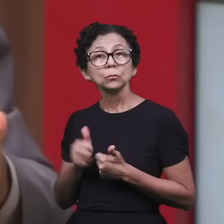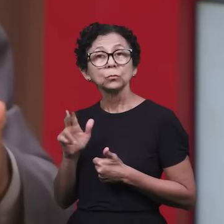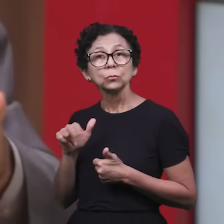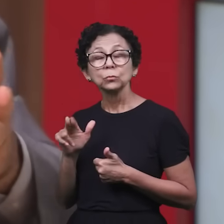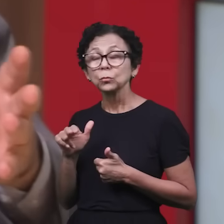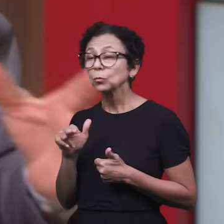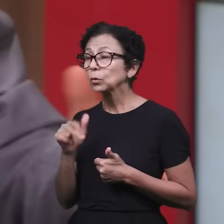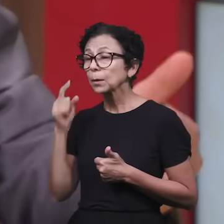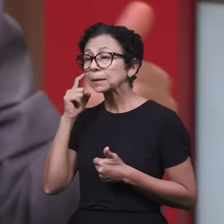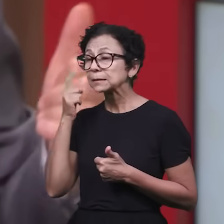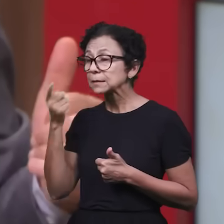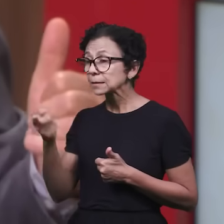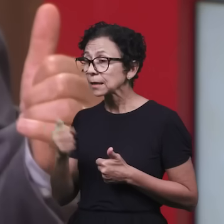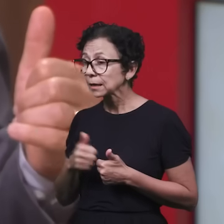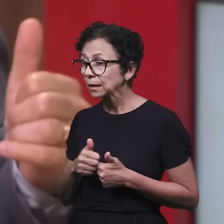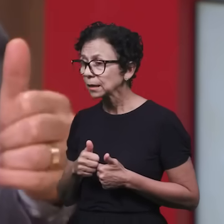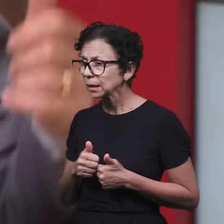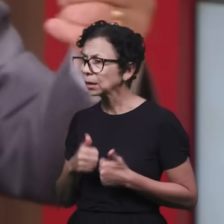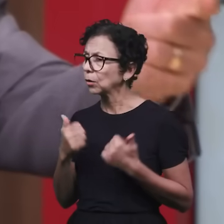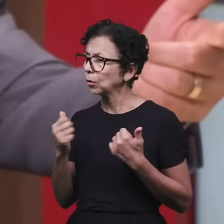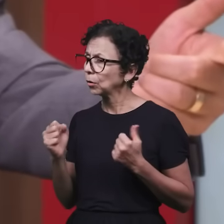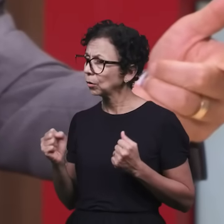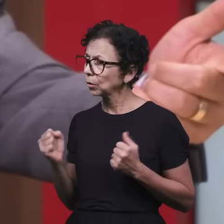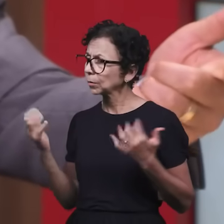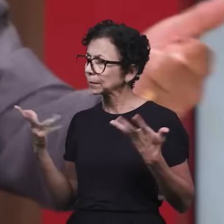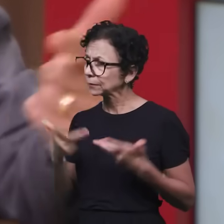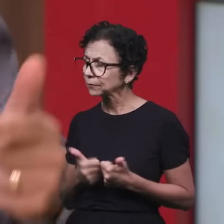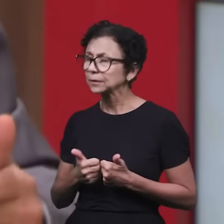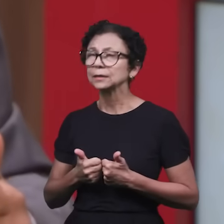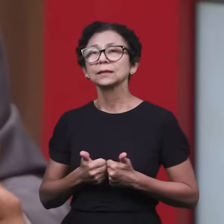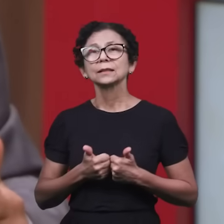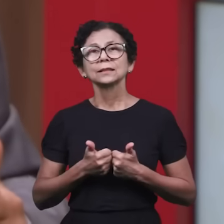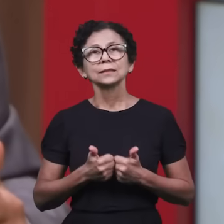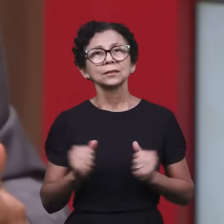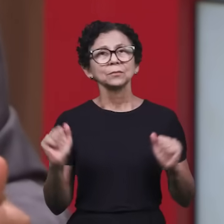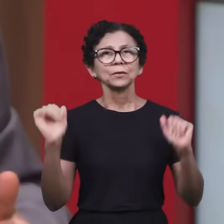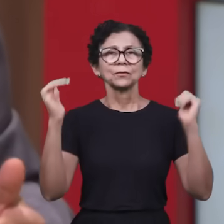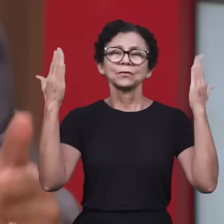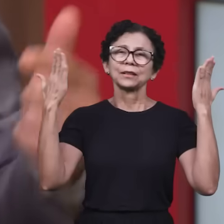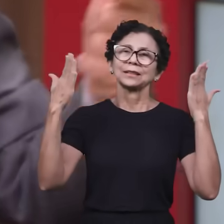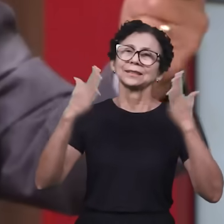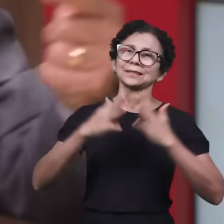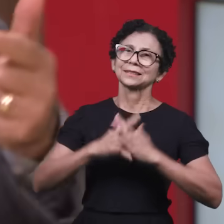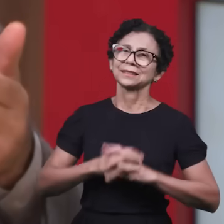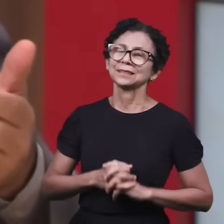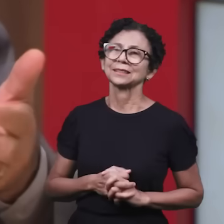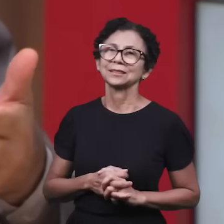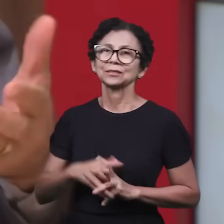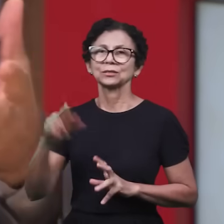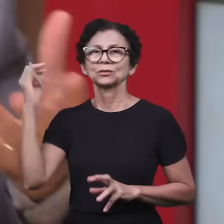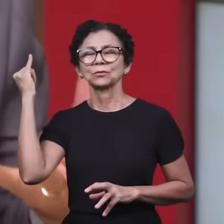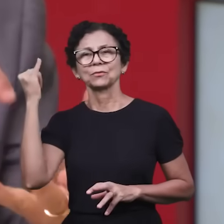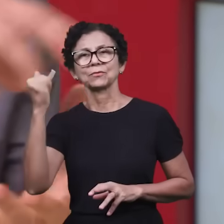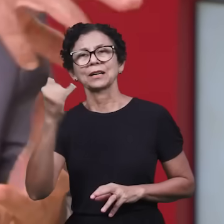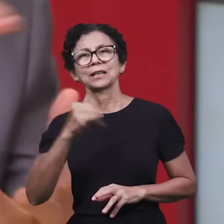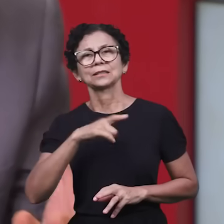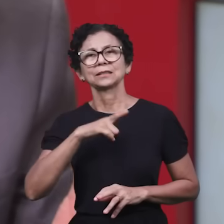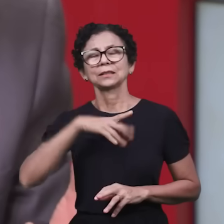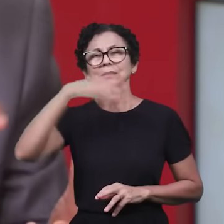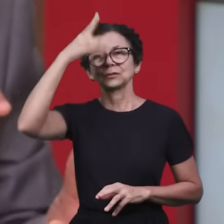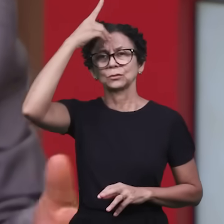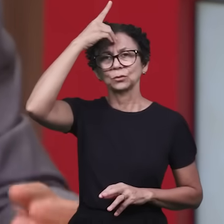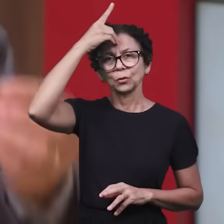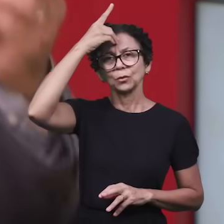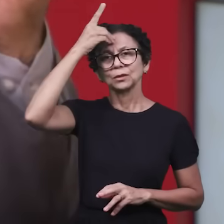momento festivo. E testemunho, principalmente o familiar que não é crente, não, meu filho definiu. Quantas vezes você vê na plateia, que está